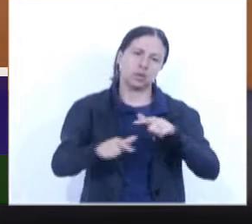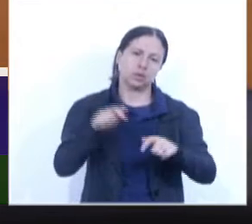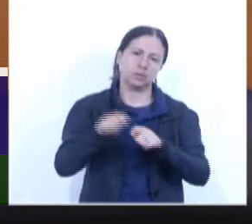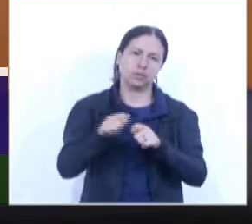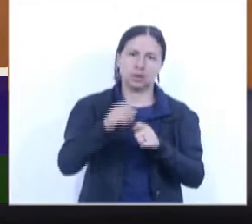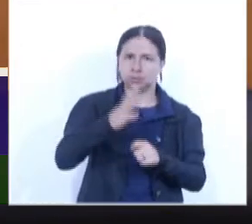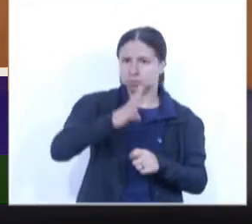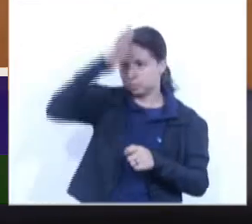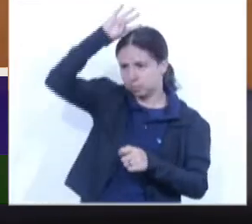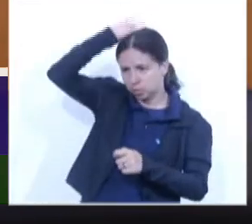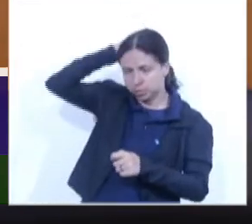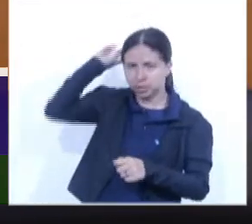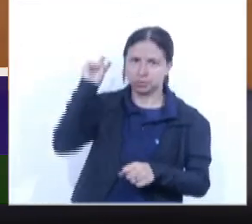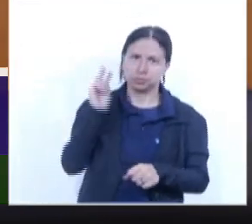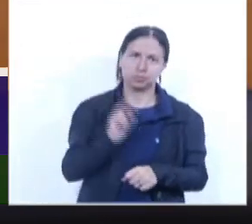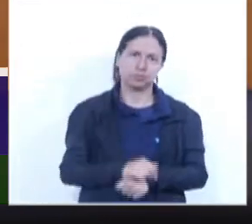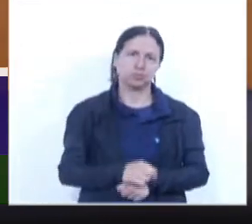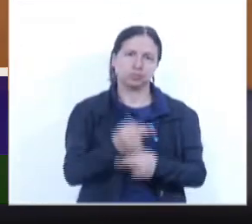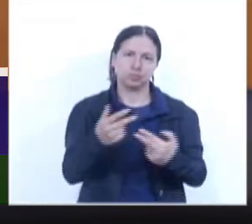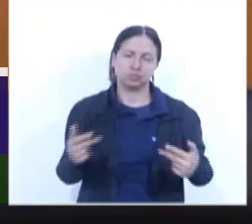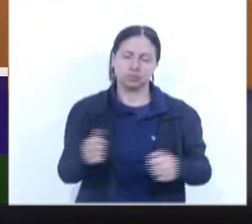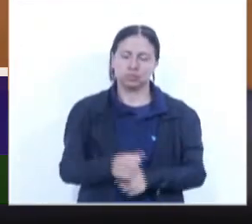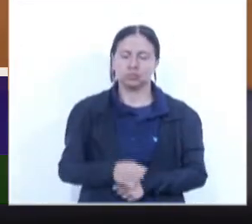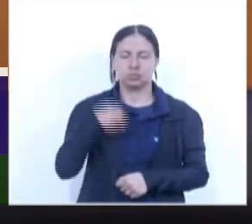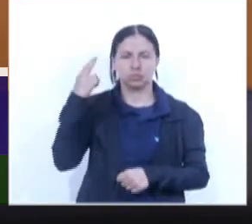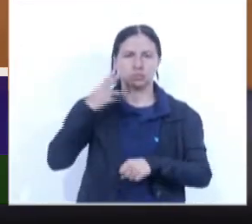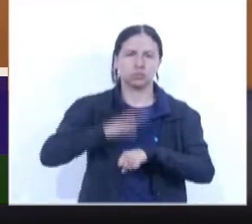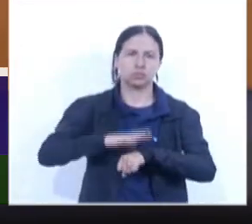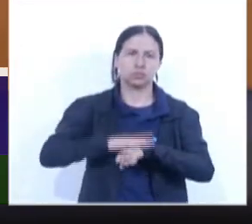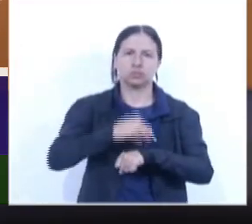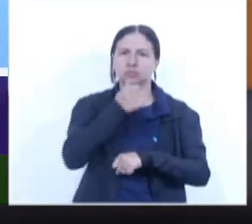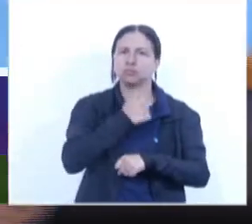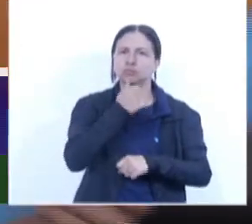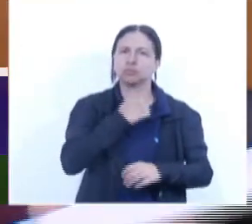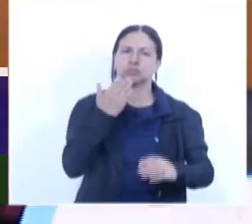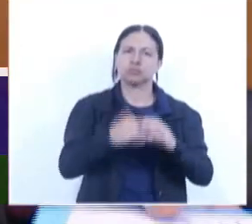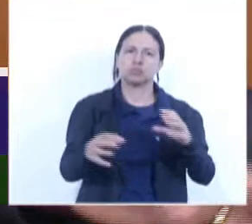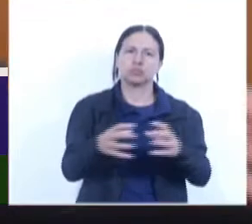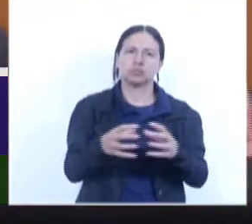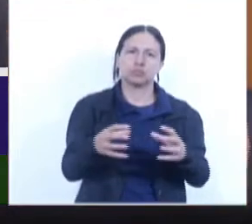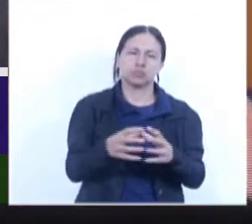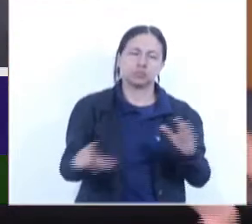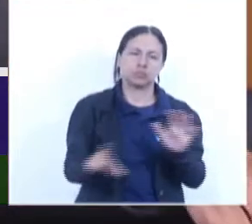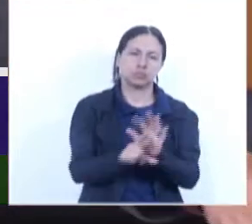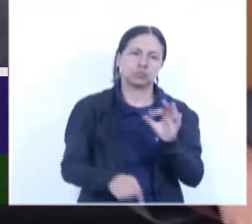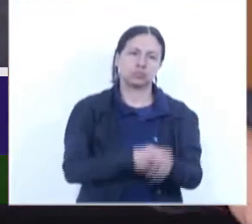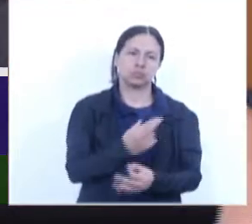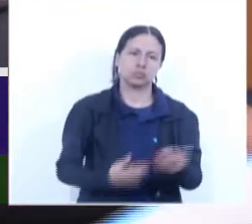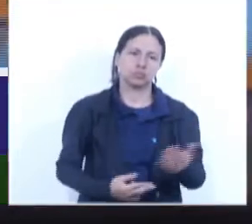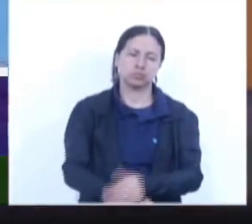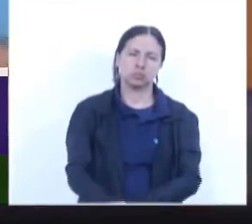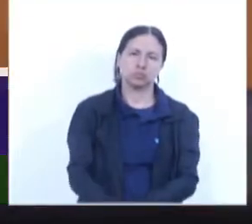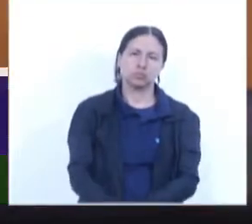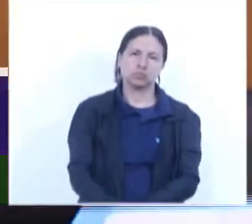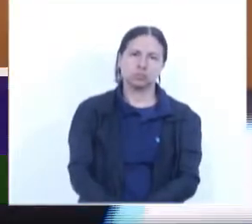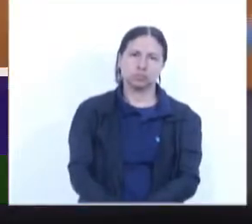Bombeiros Vereador autor Antônio Augusto e redação